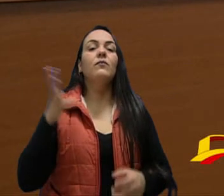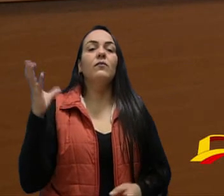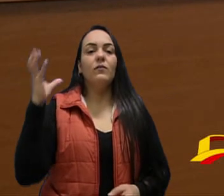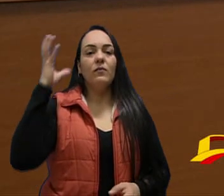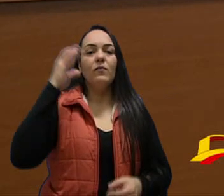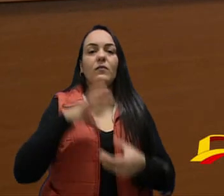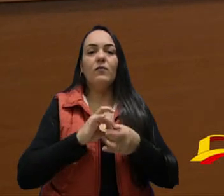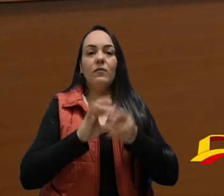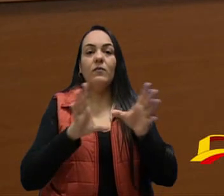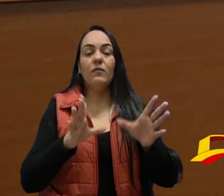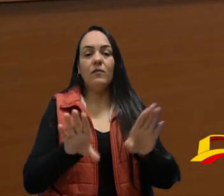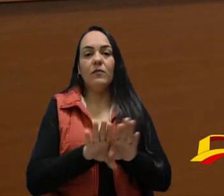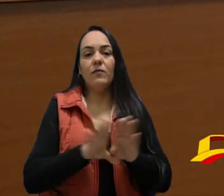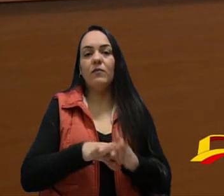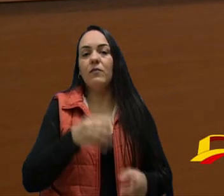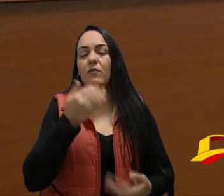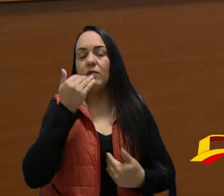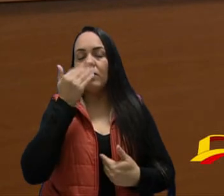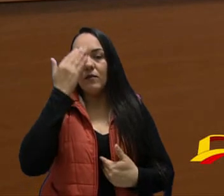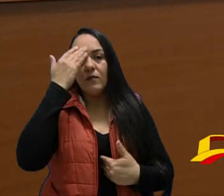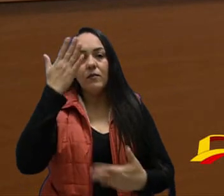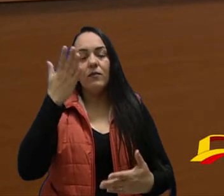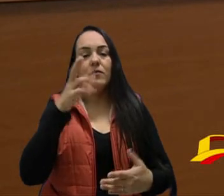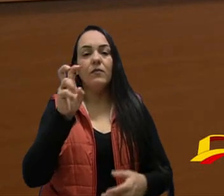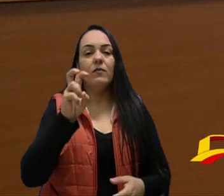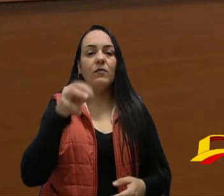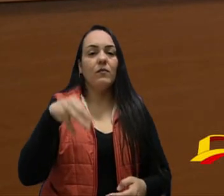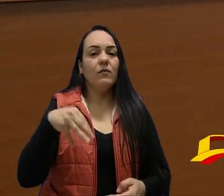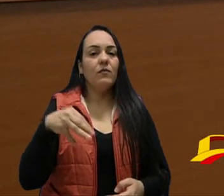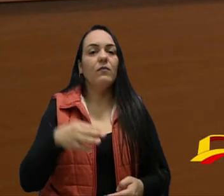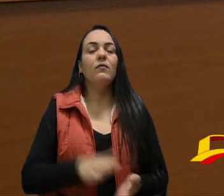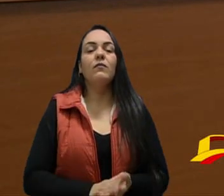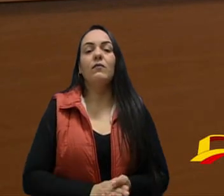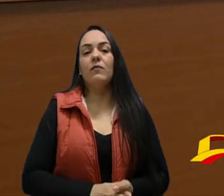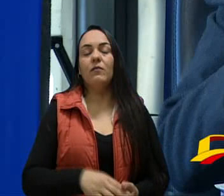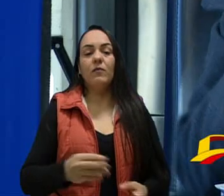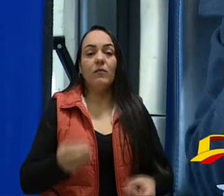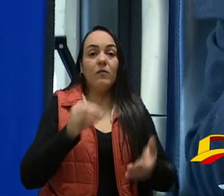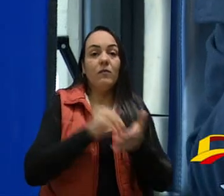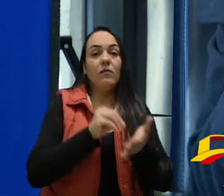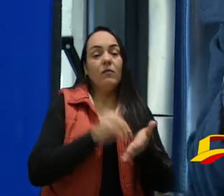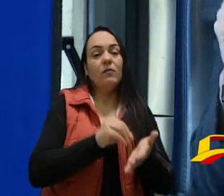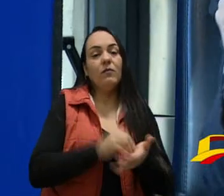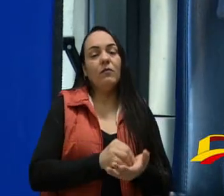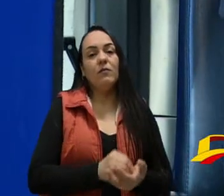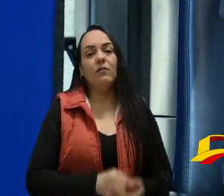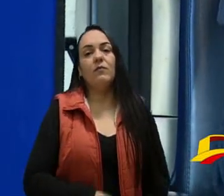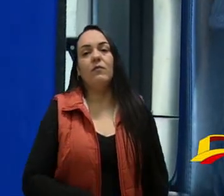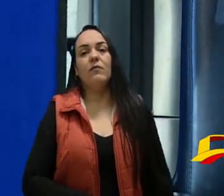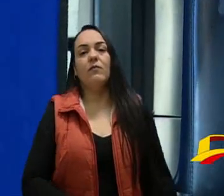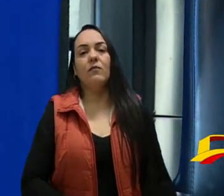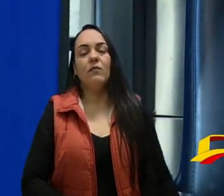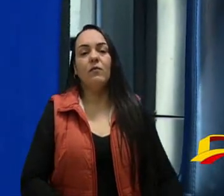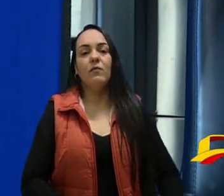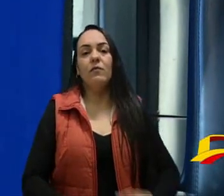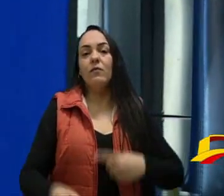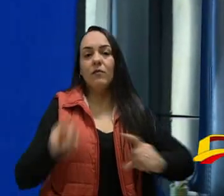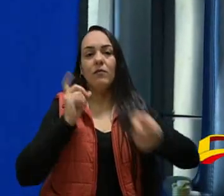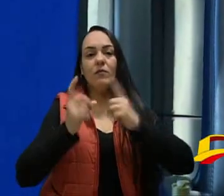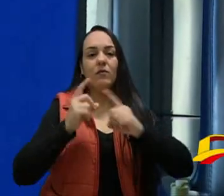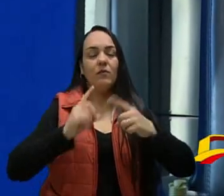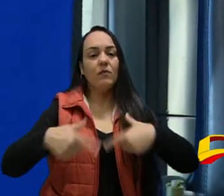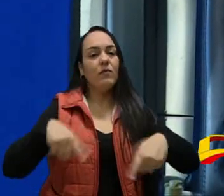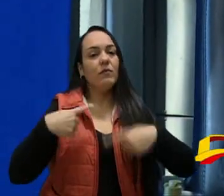fernanda está aberta hein obrigada ficou minutos bom dentro dentro da da